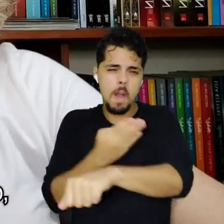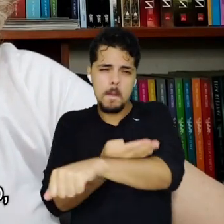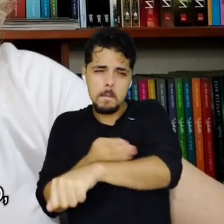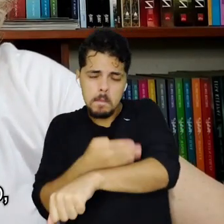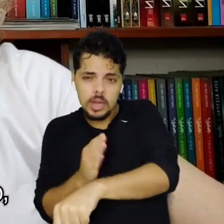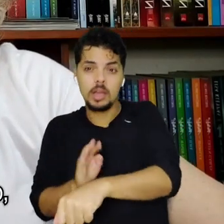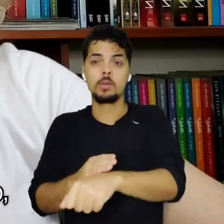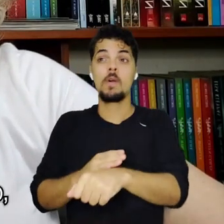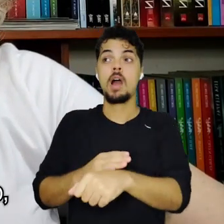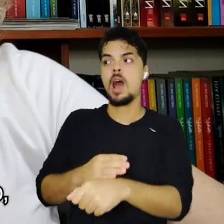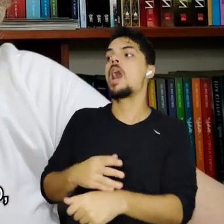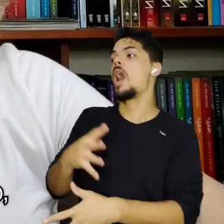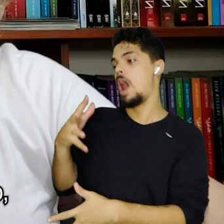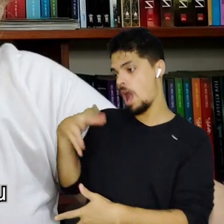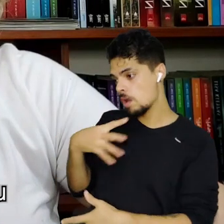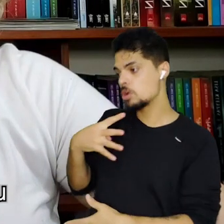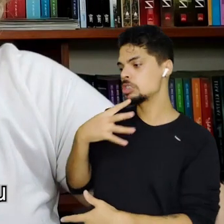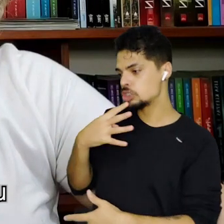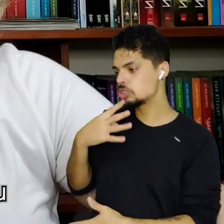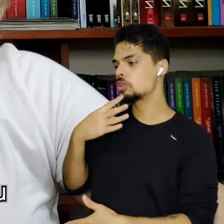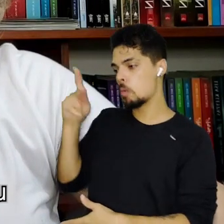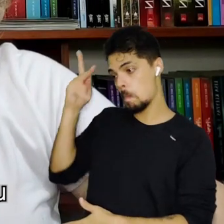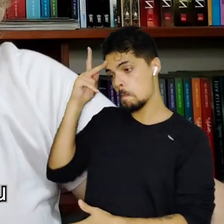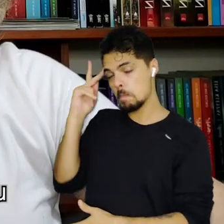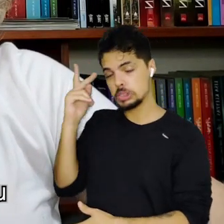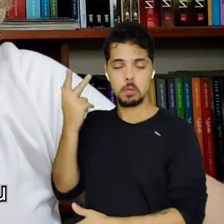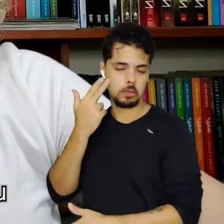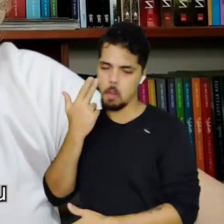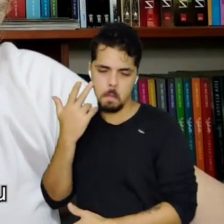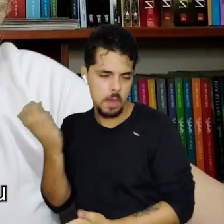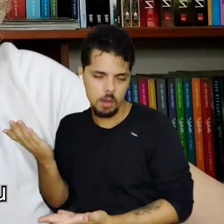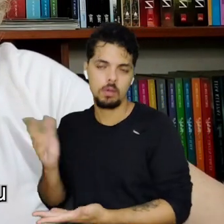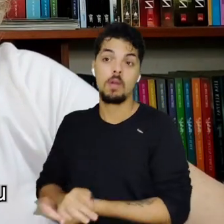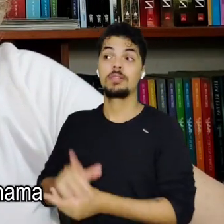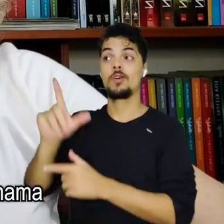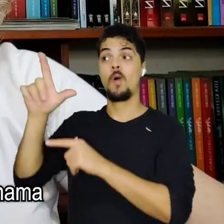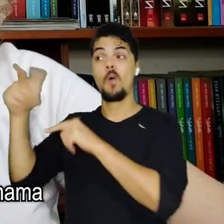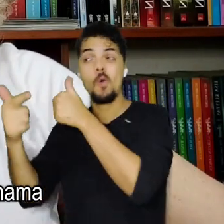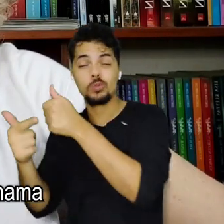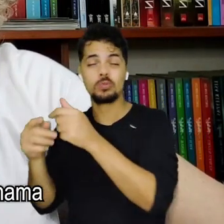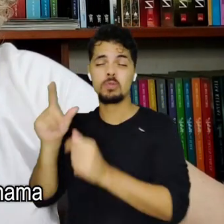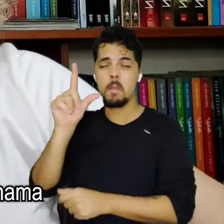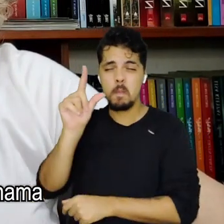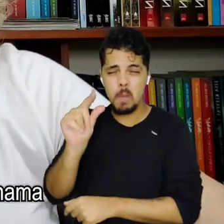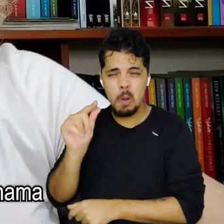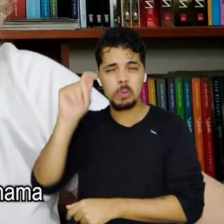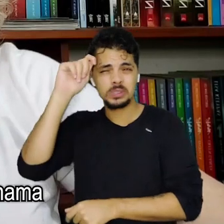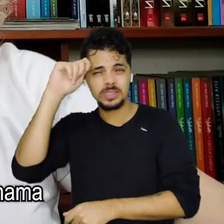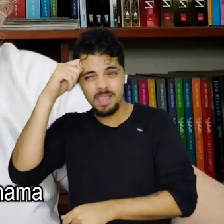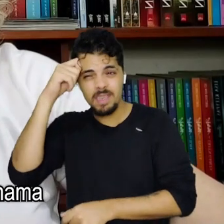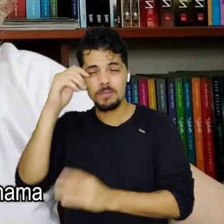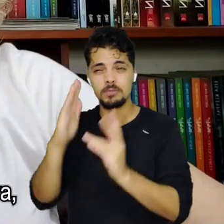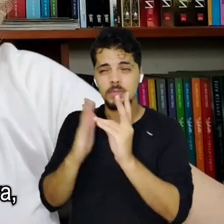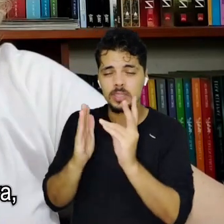grande maioria ficou fora desse projeto, ficou excluída. Esse projeto de nação permitiu que, dentro daquela temporalidade,